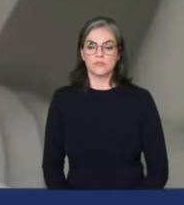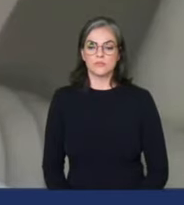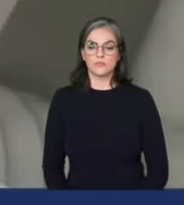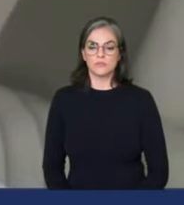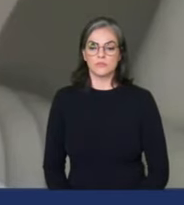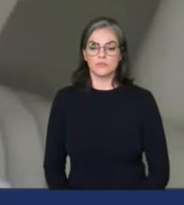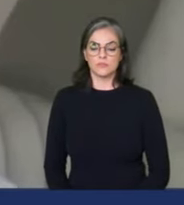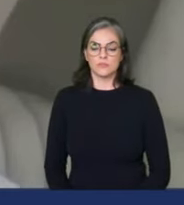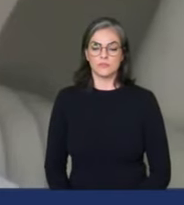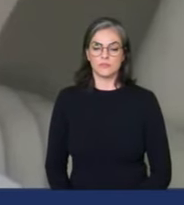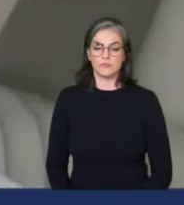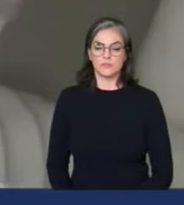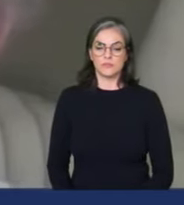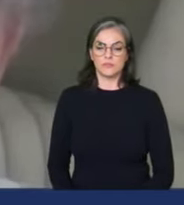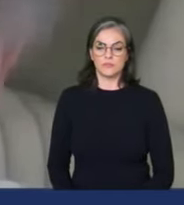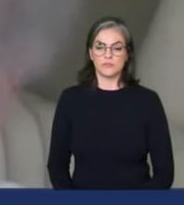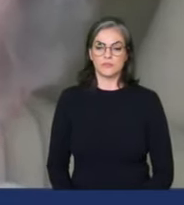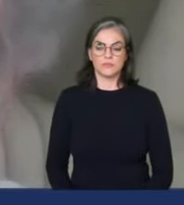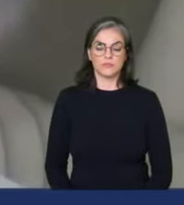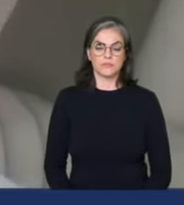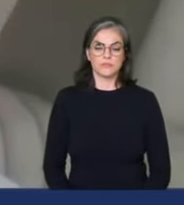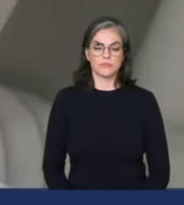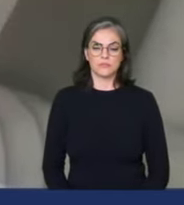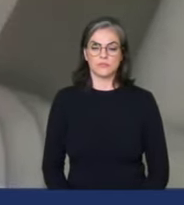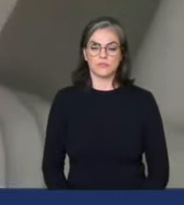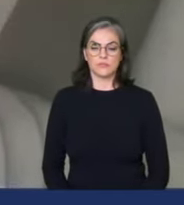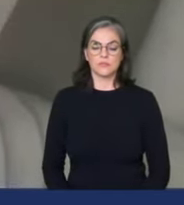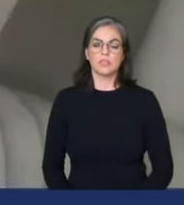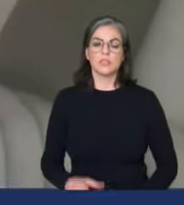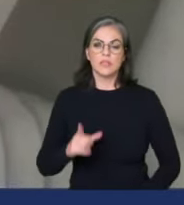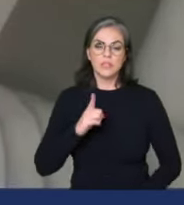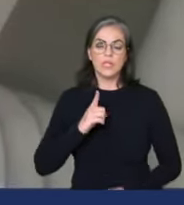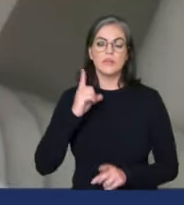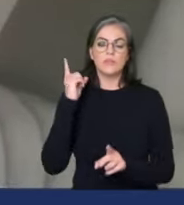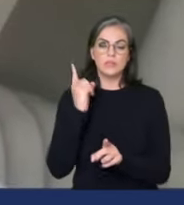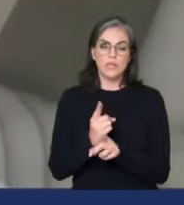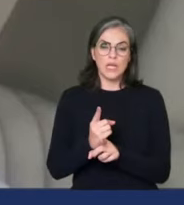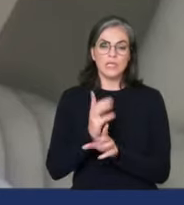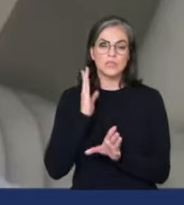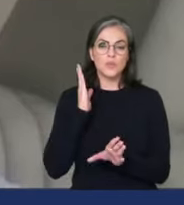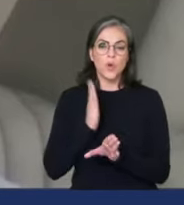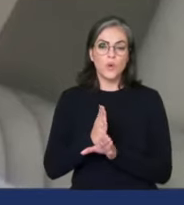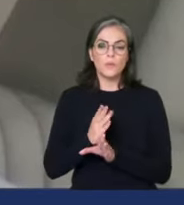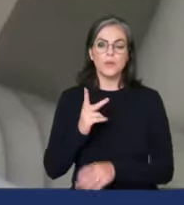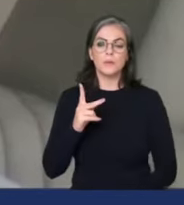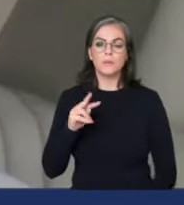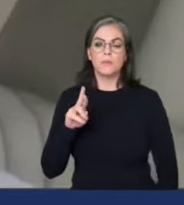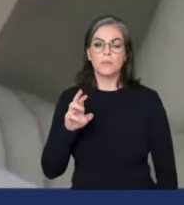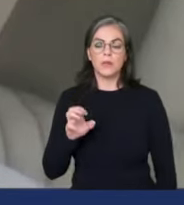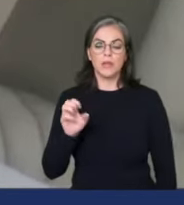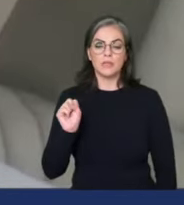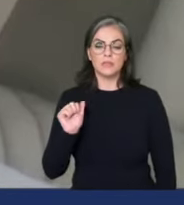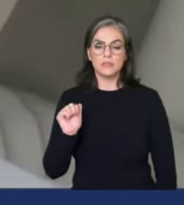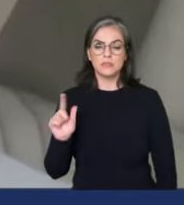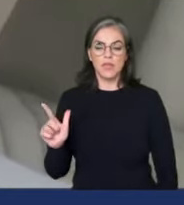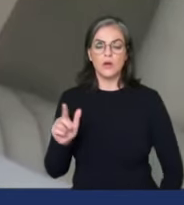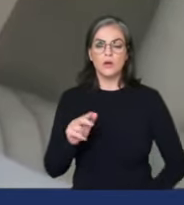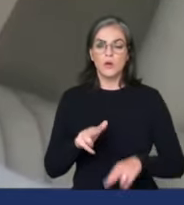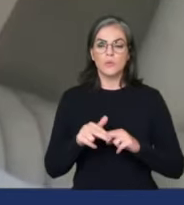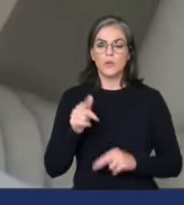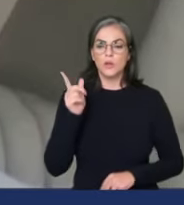aí do governo do Partido dos Trabalhadores, que houve a descoberta do pré-sal. Então, nós temos essa geração de caixa gigantesca,